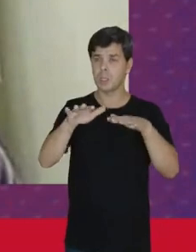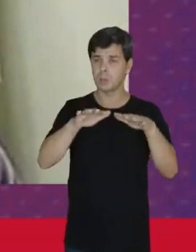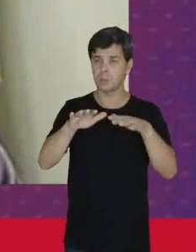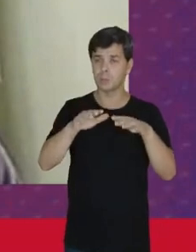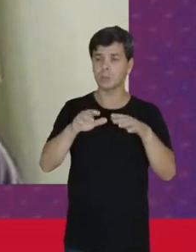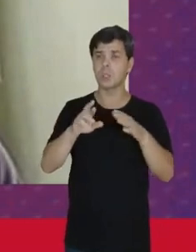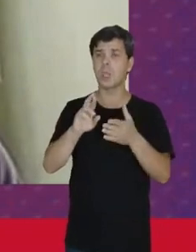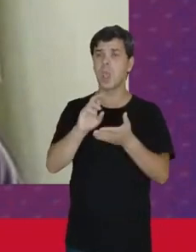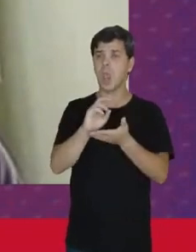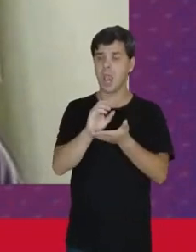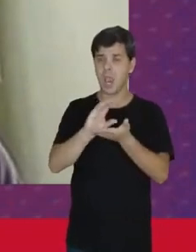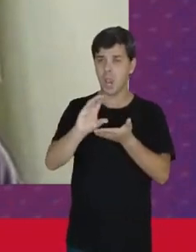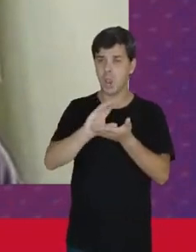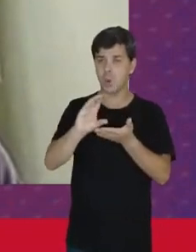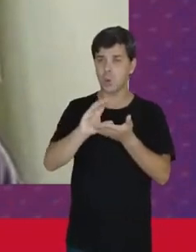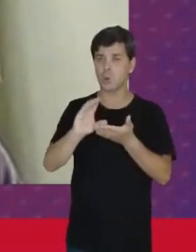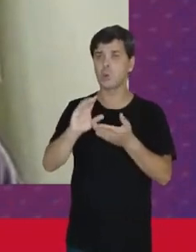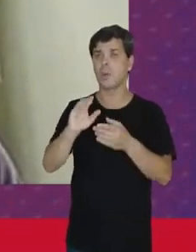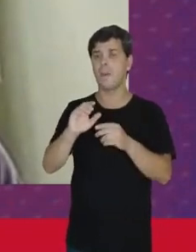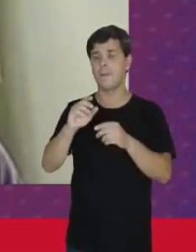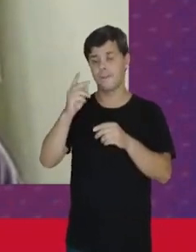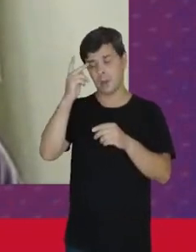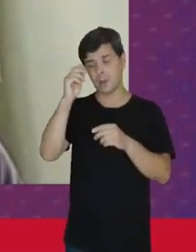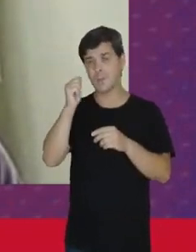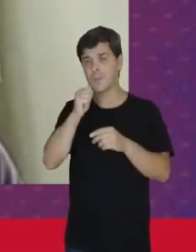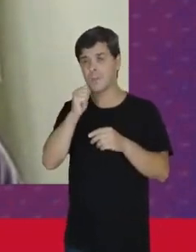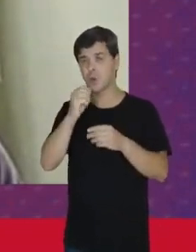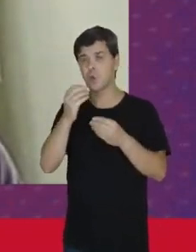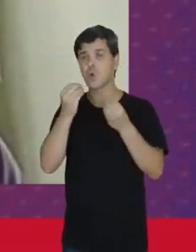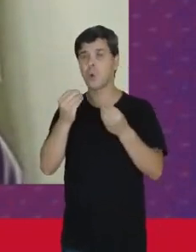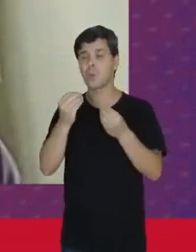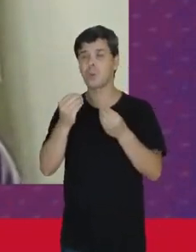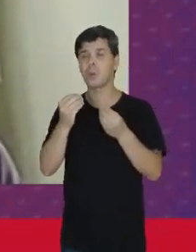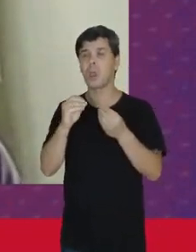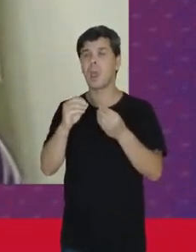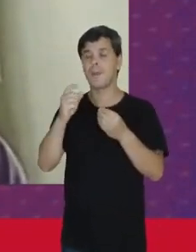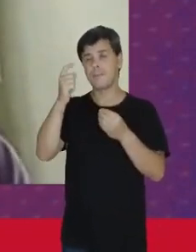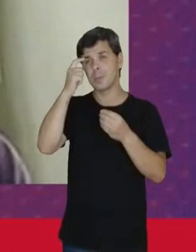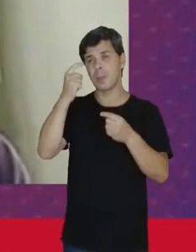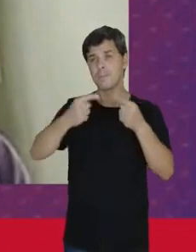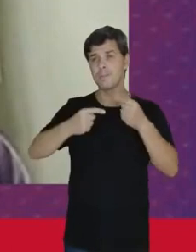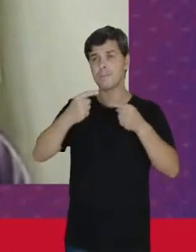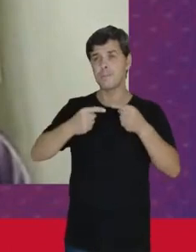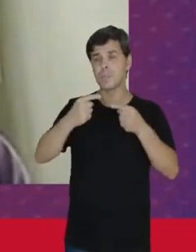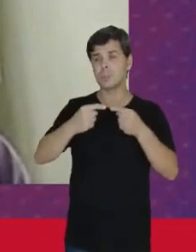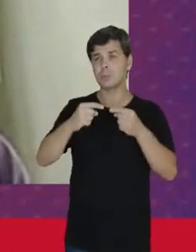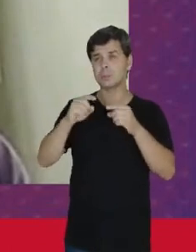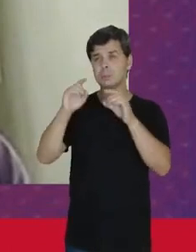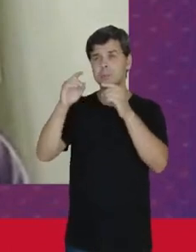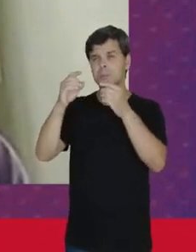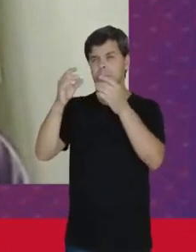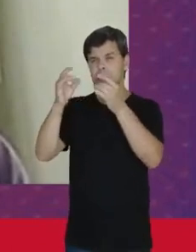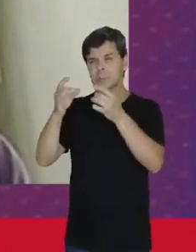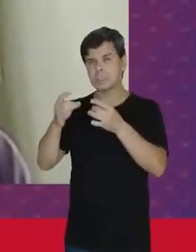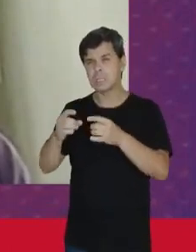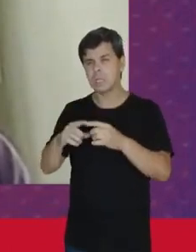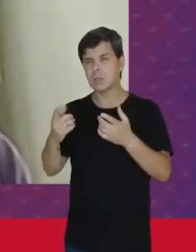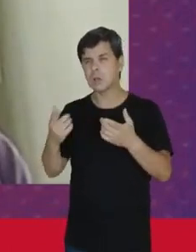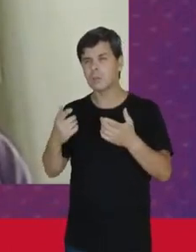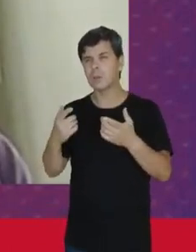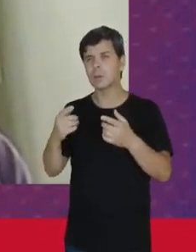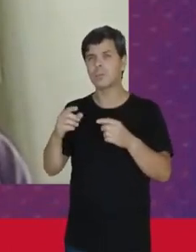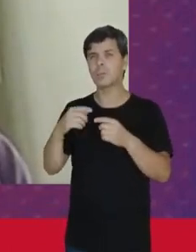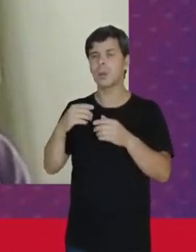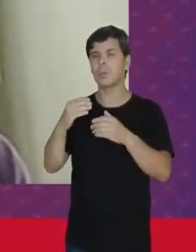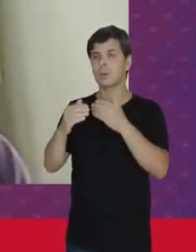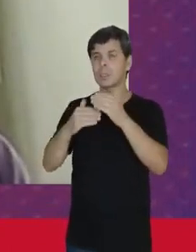e recursos destinados às mulheres, né, como pensar políticas específicas nesses marcos, né, da promoção da agroecologia